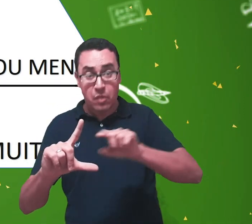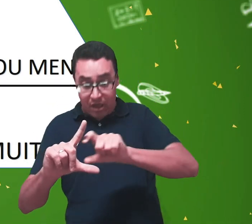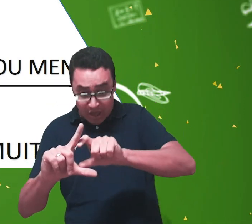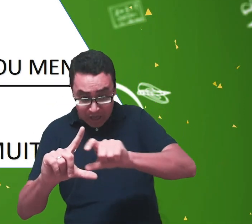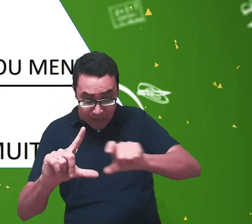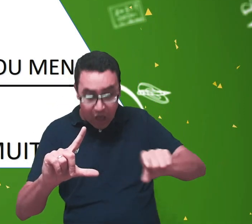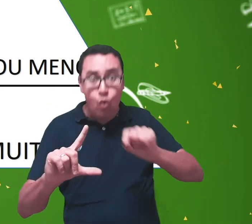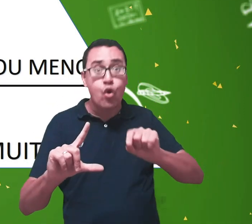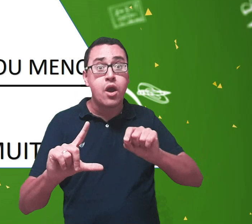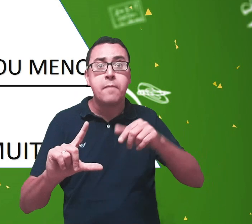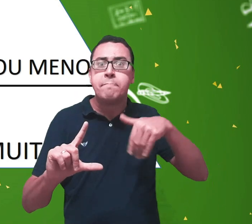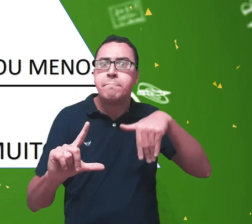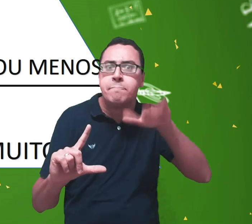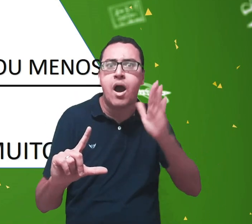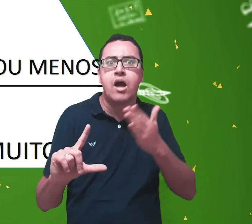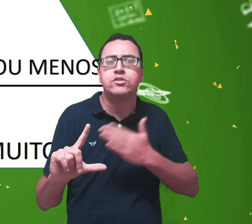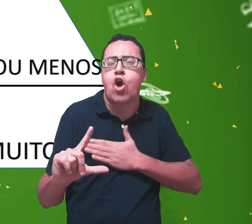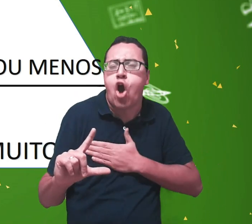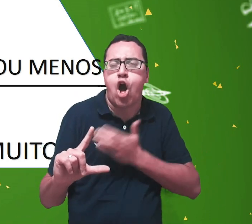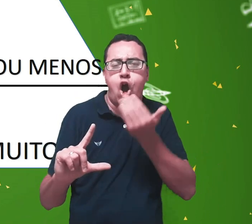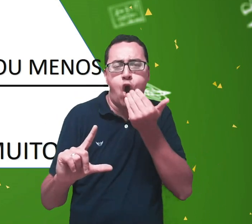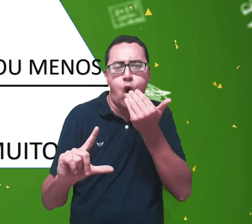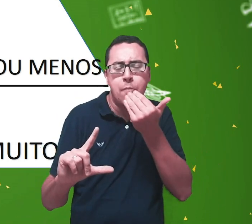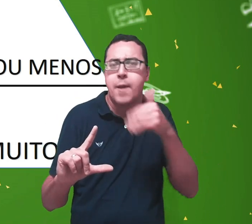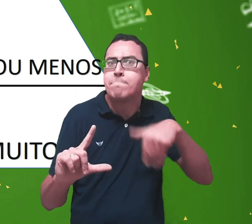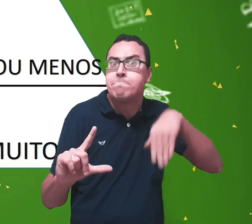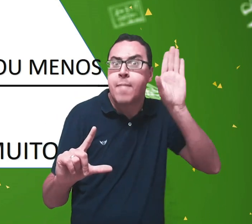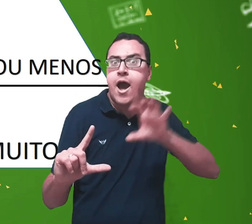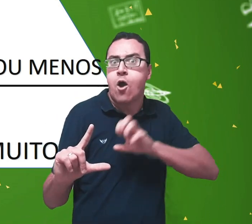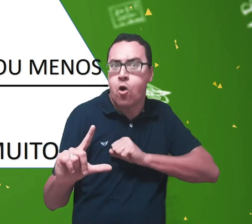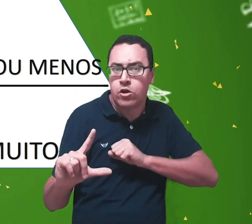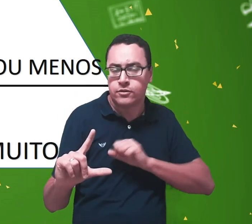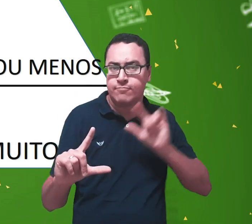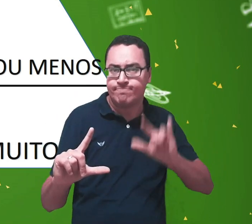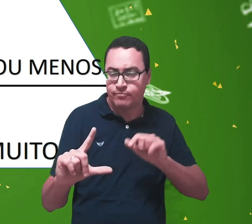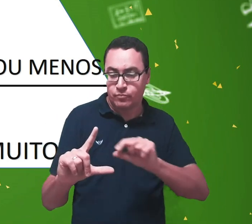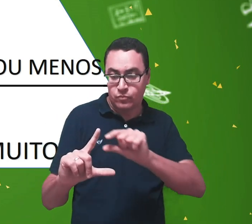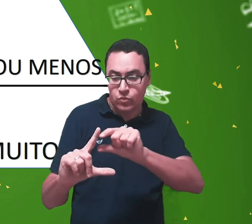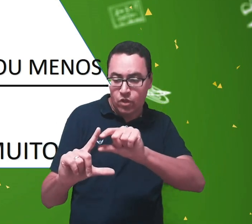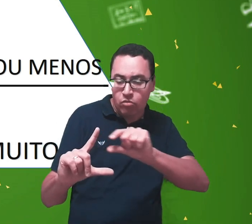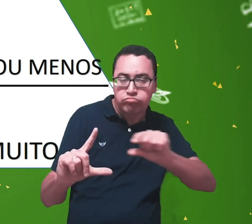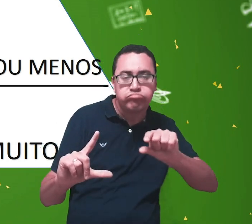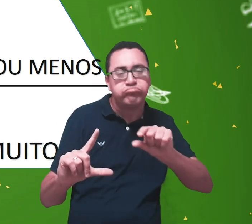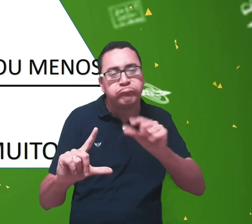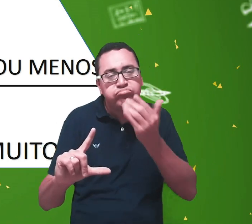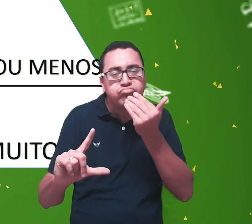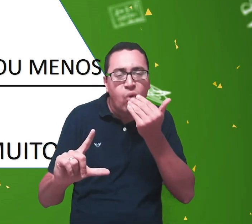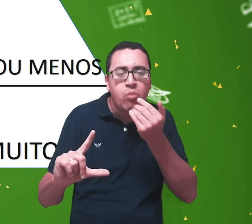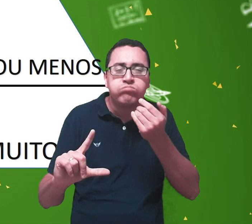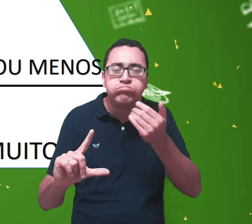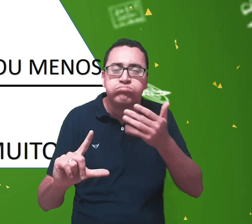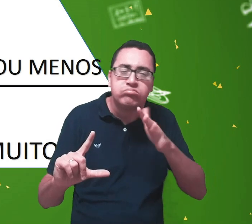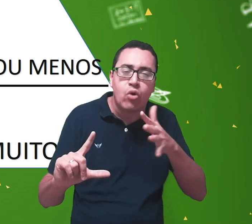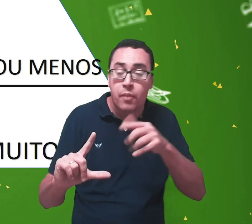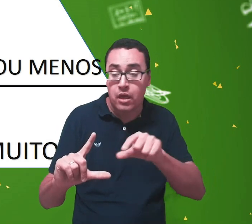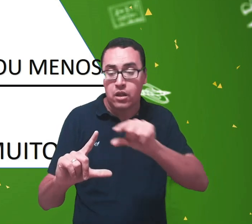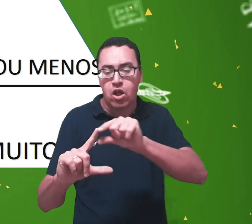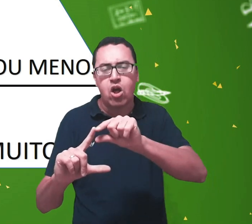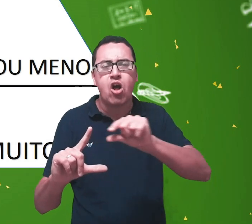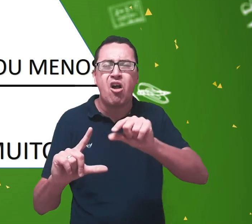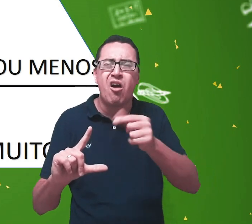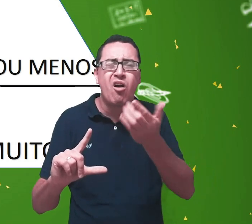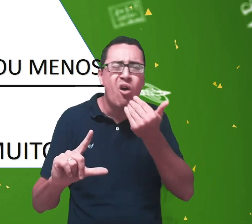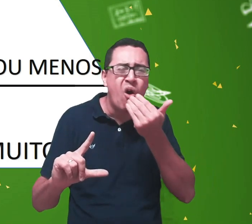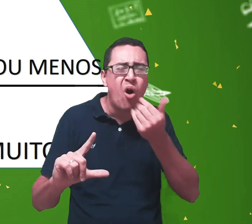base, colocar o que você mais gosta de comer. No meio, mais ou menos. E em cima, bem